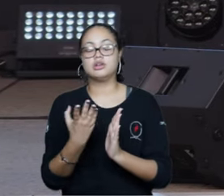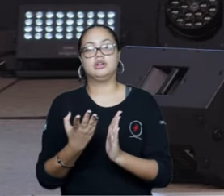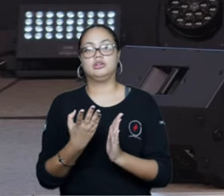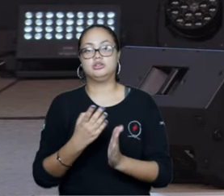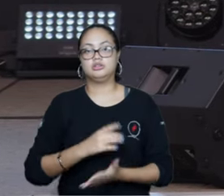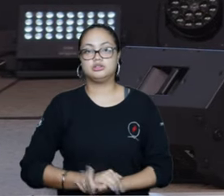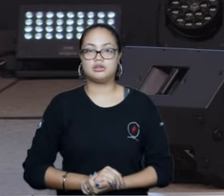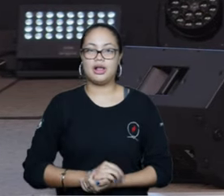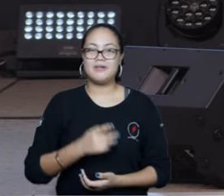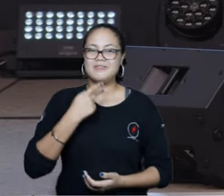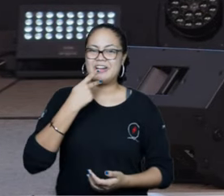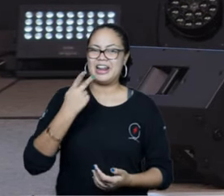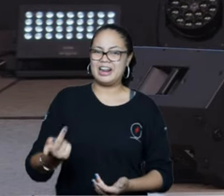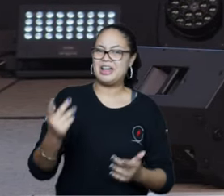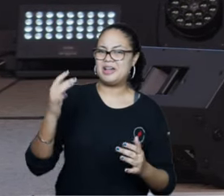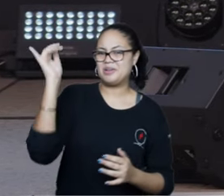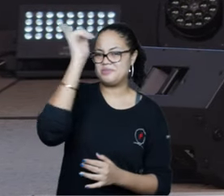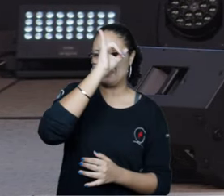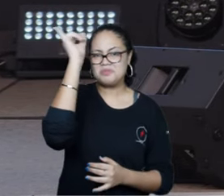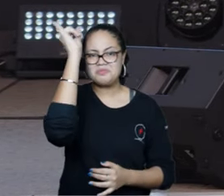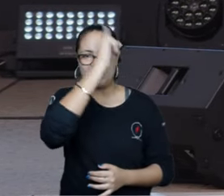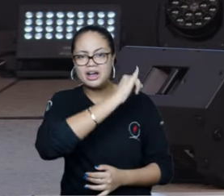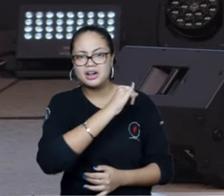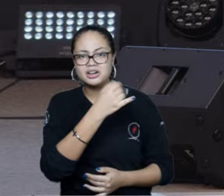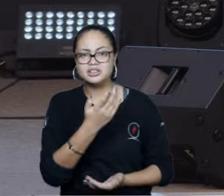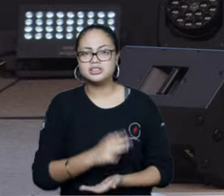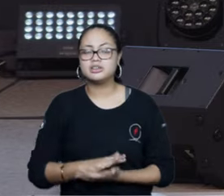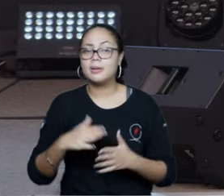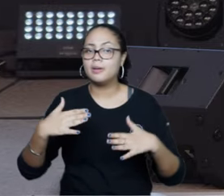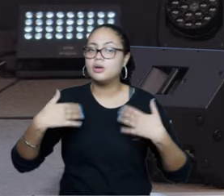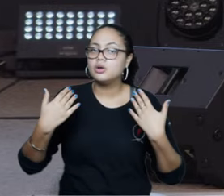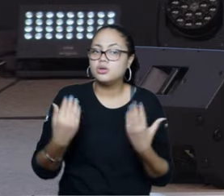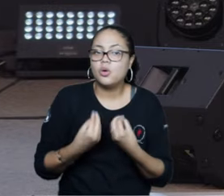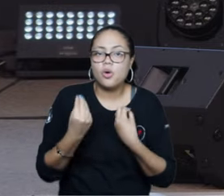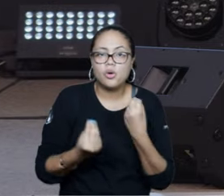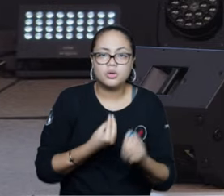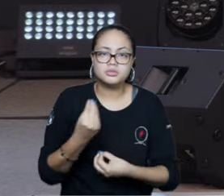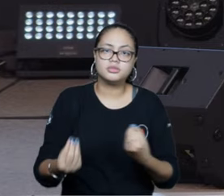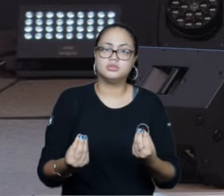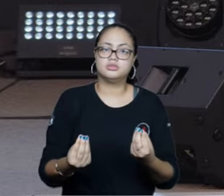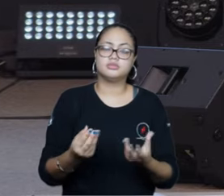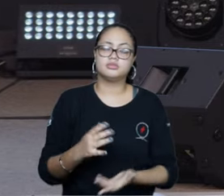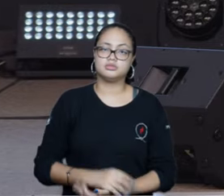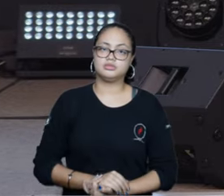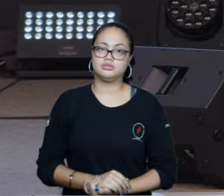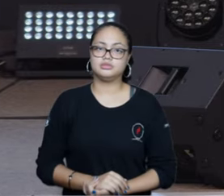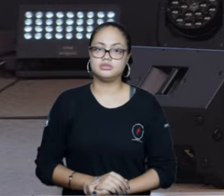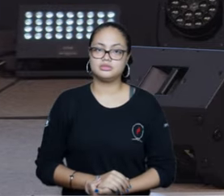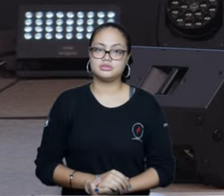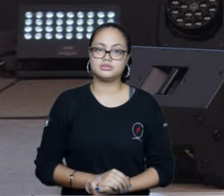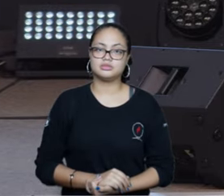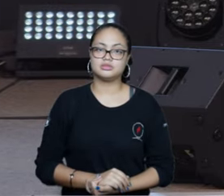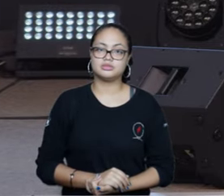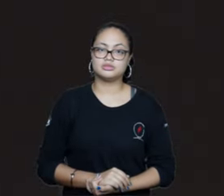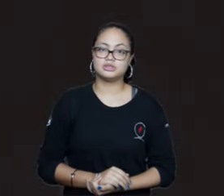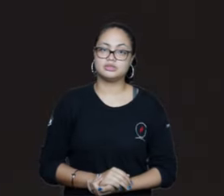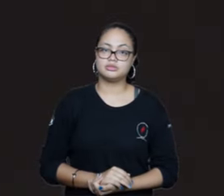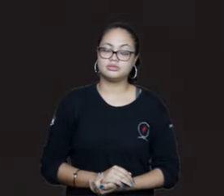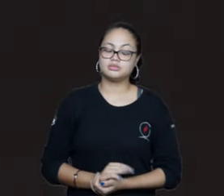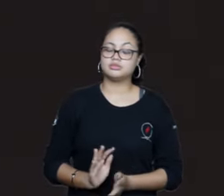falando um monte de arneira de bobagem meu deus o que que é isso gente sinal dos